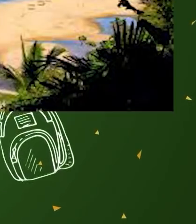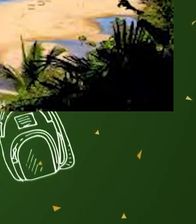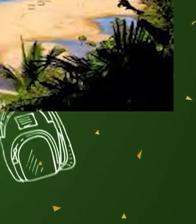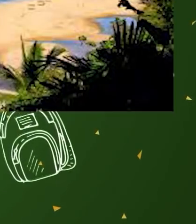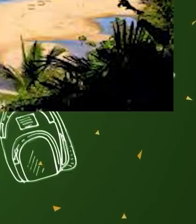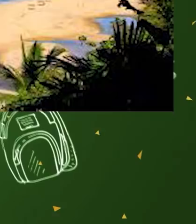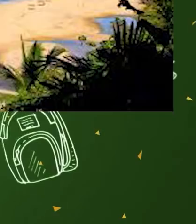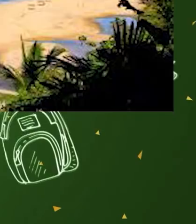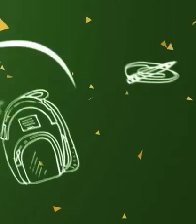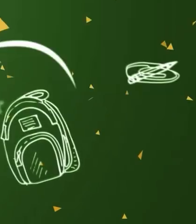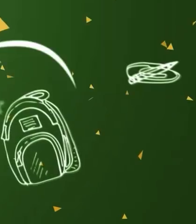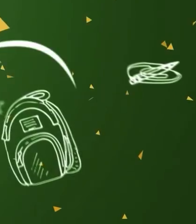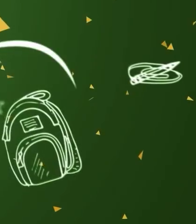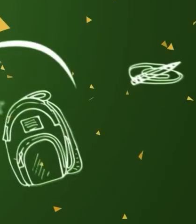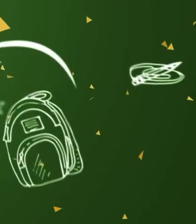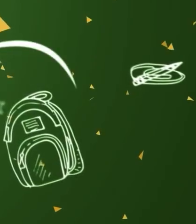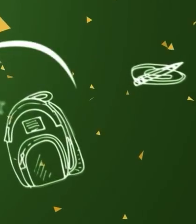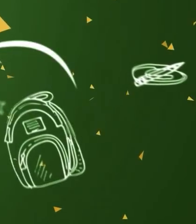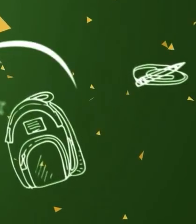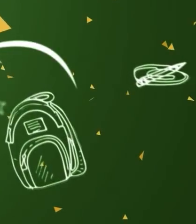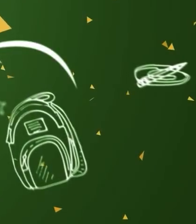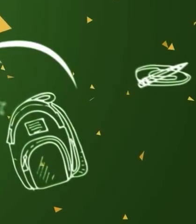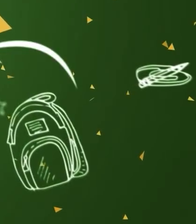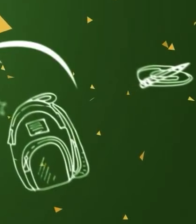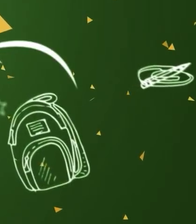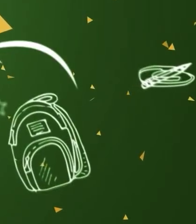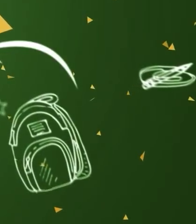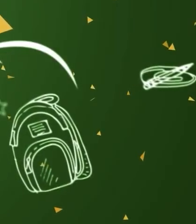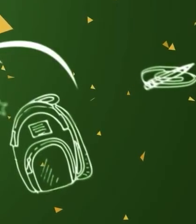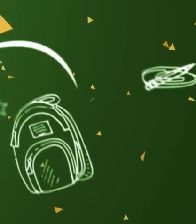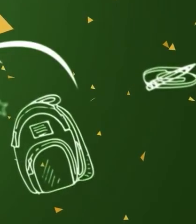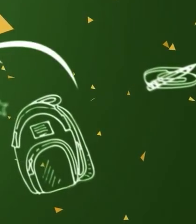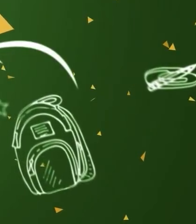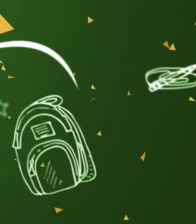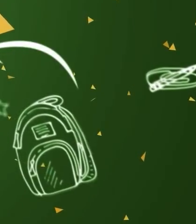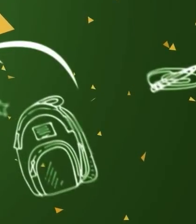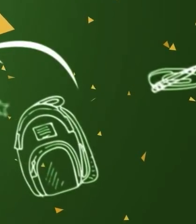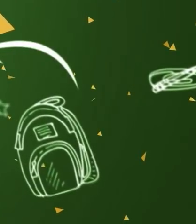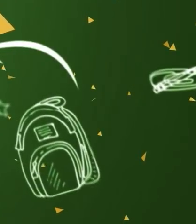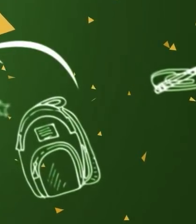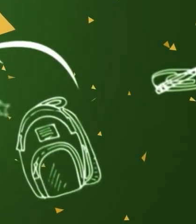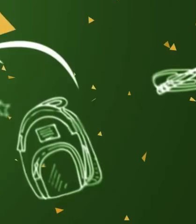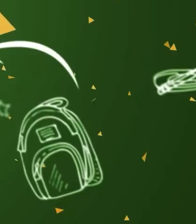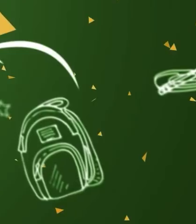És belo, és forte, impávido,